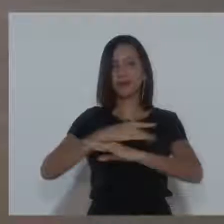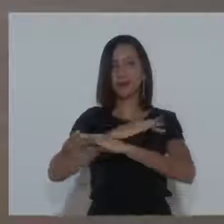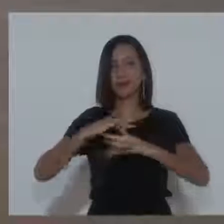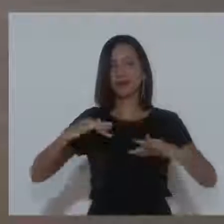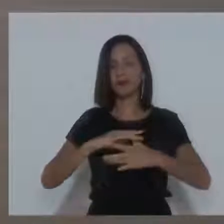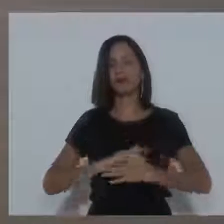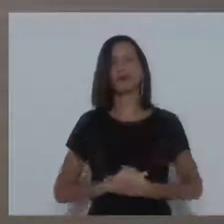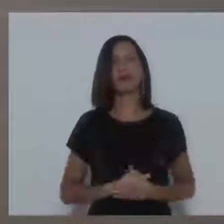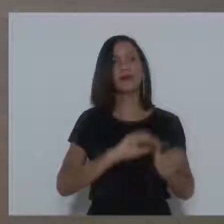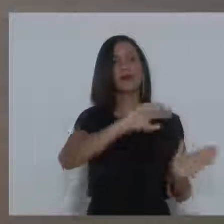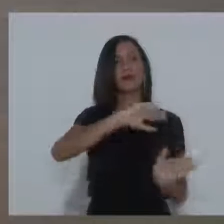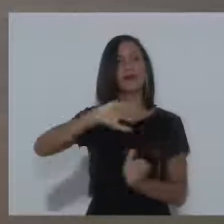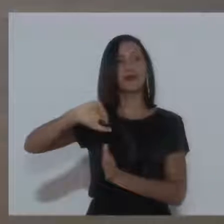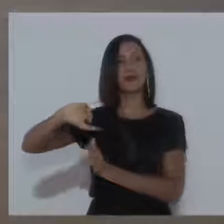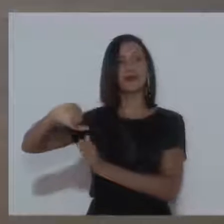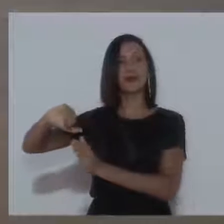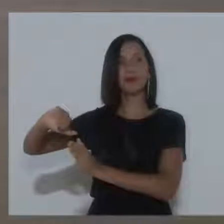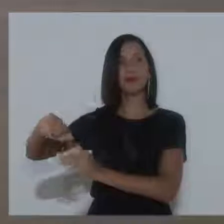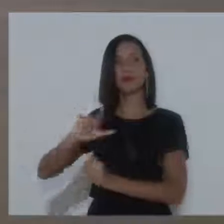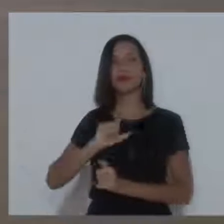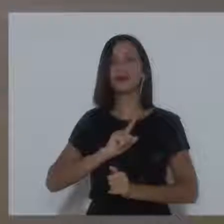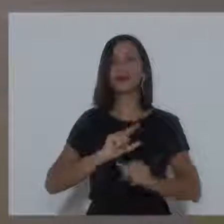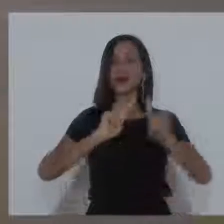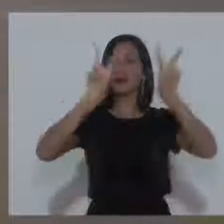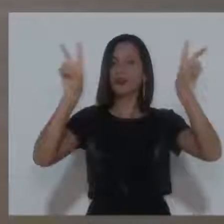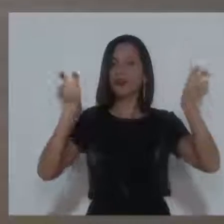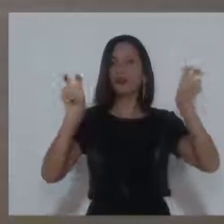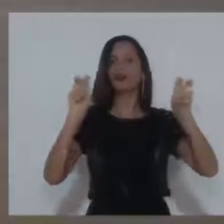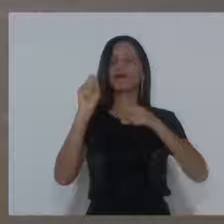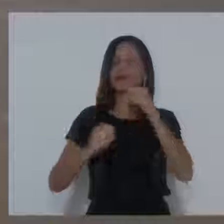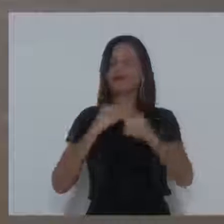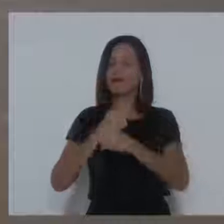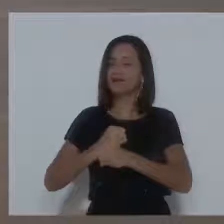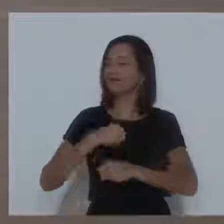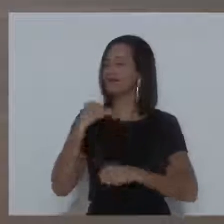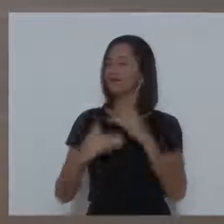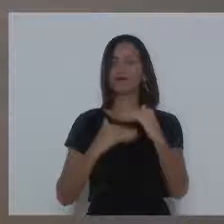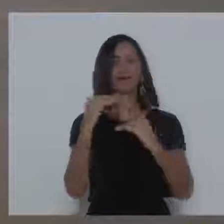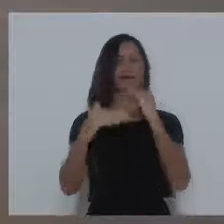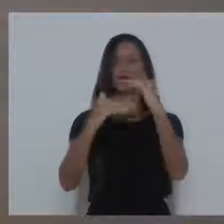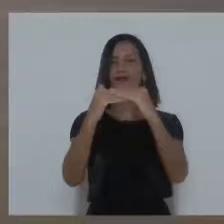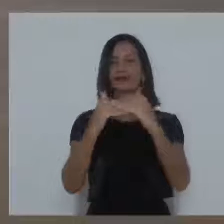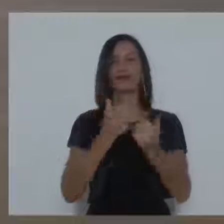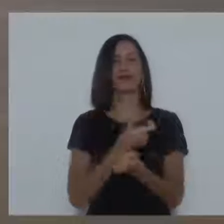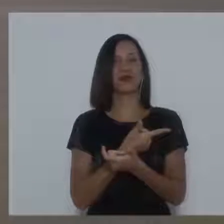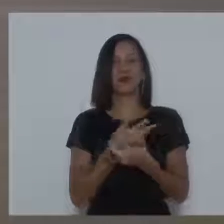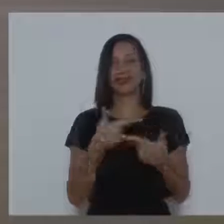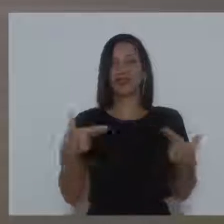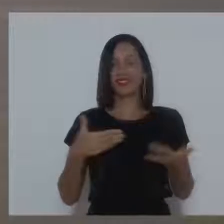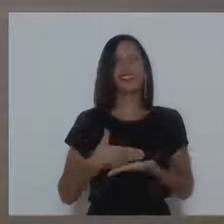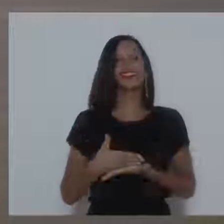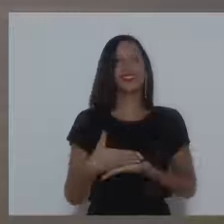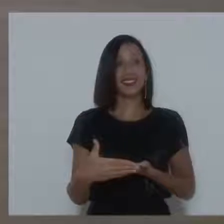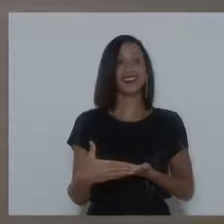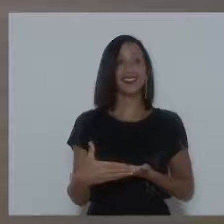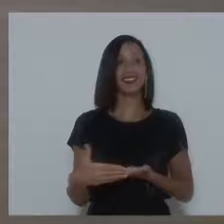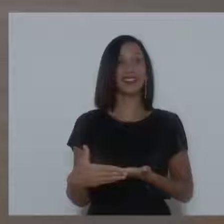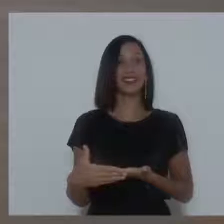nós teremos esse ano, é um ano promissor, é um ano onde várias coisas iniciam, né,